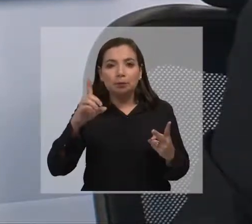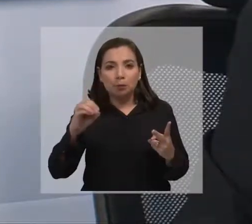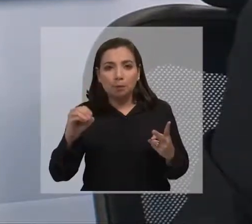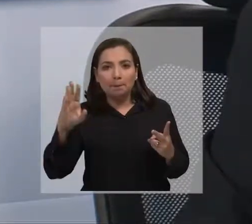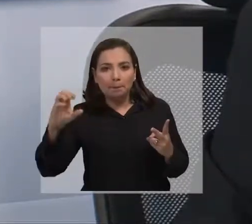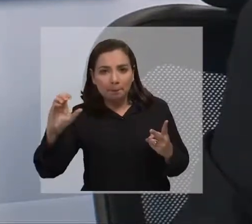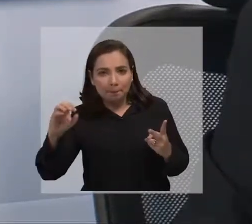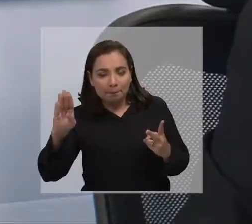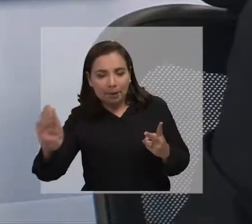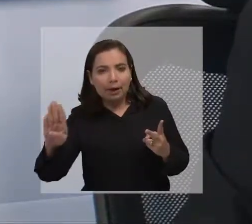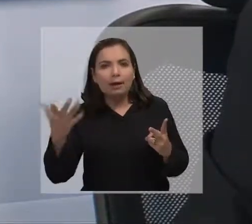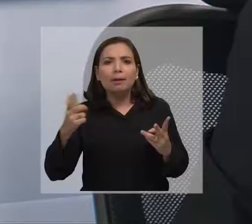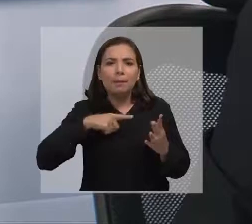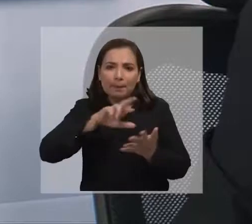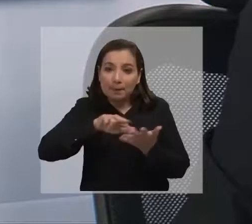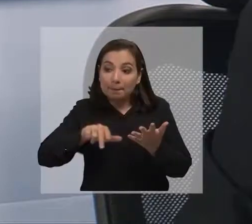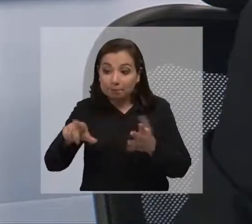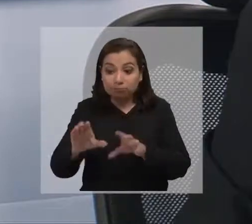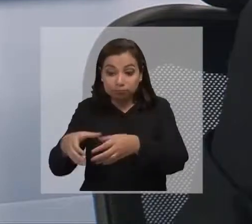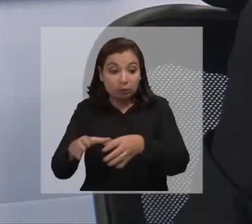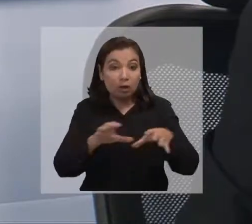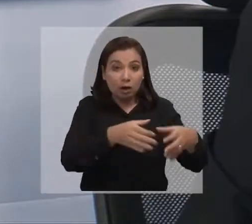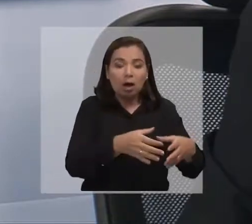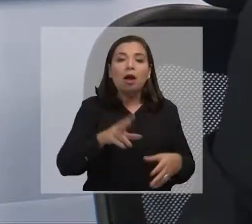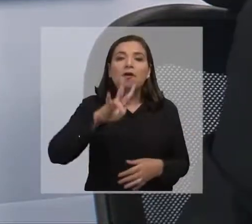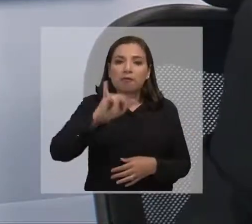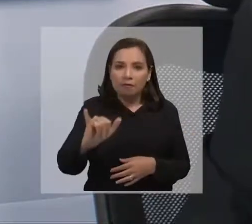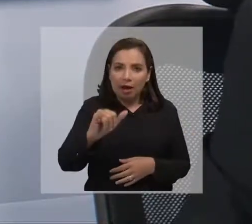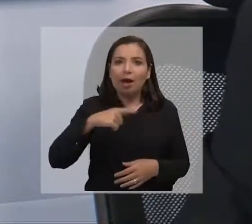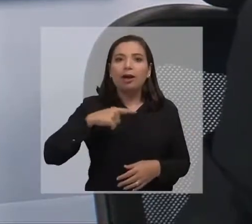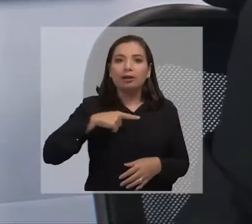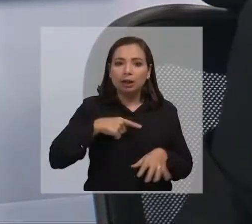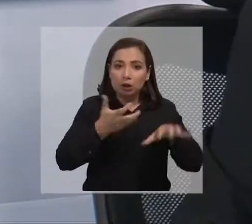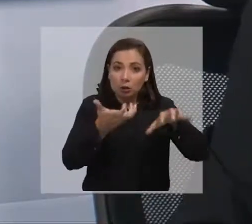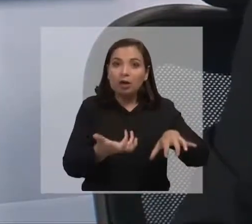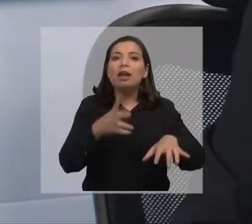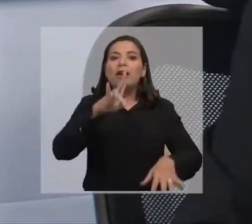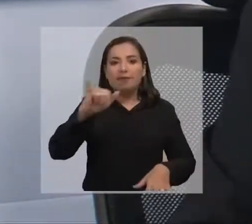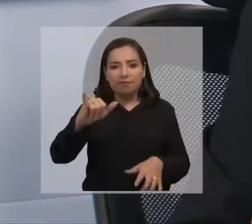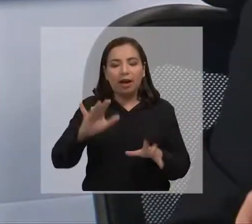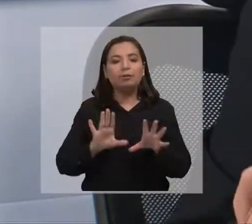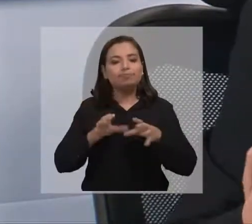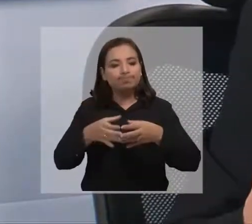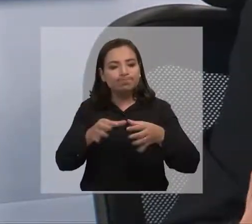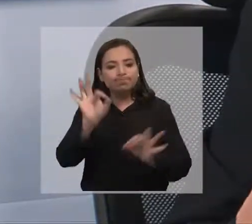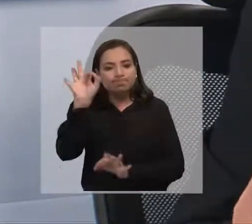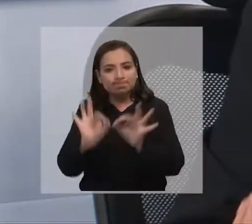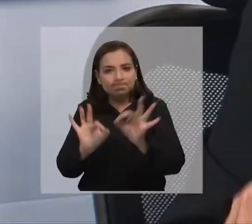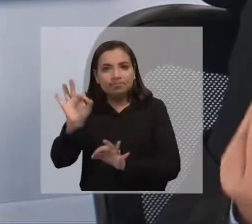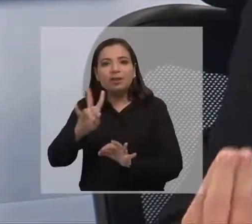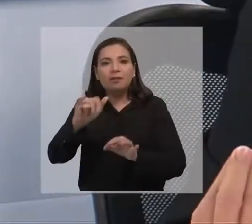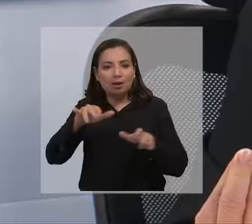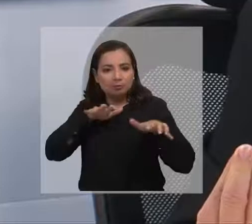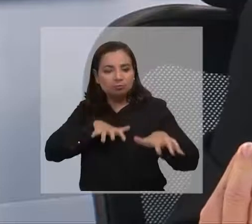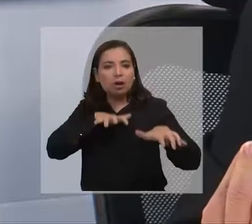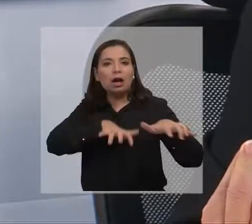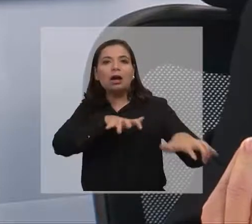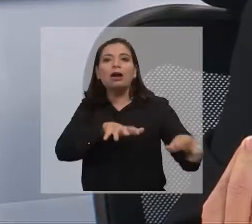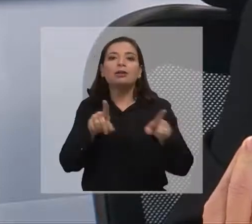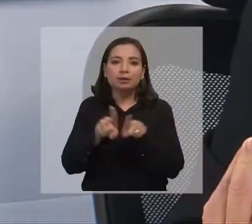vão atuar no Congresso, especialmente na Câmara, mas eles vão querer ir para a rua. E eu acho que o PDT vai centralizar